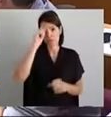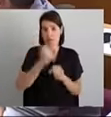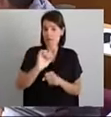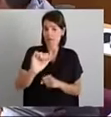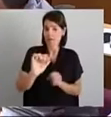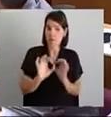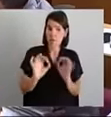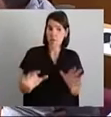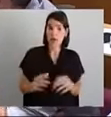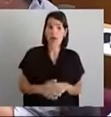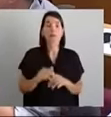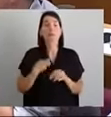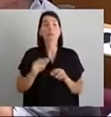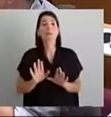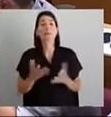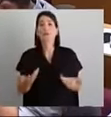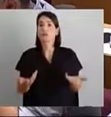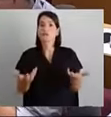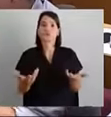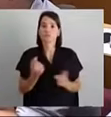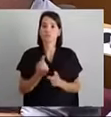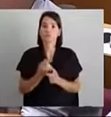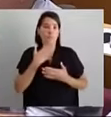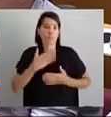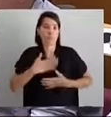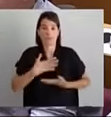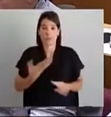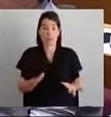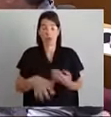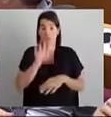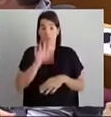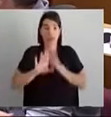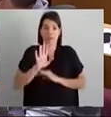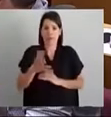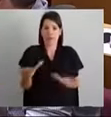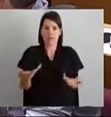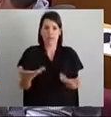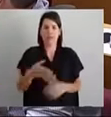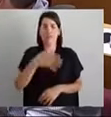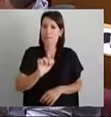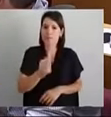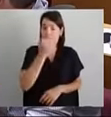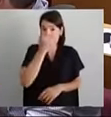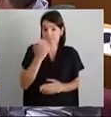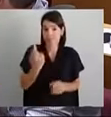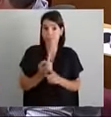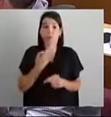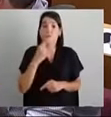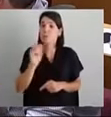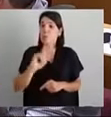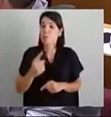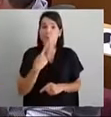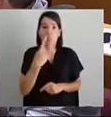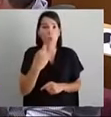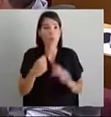no entanto não me deixa de desiludir este tipo de declarações aqui também da sua parte. Primeiro porque não percebeu as 2 questões que eu coloquei, porque me respondeu